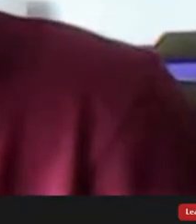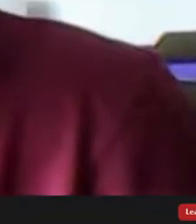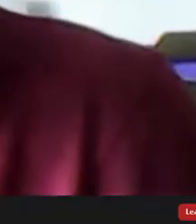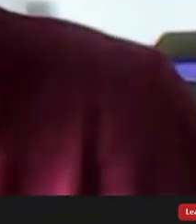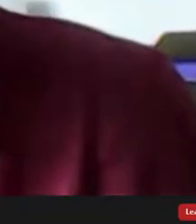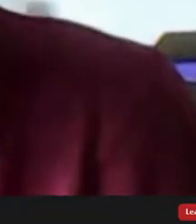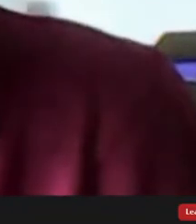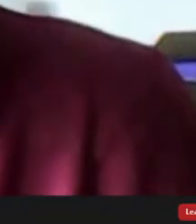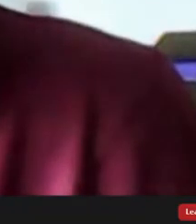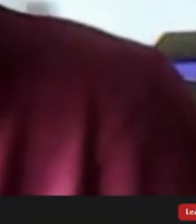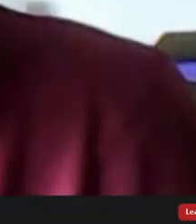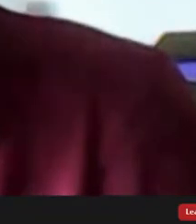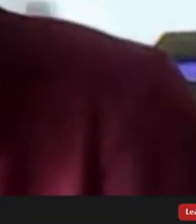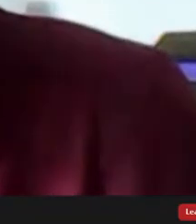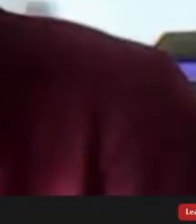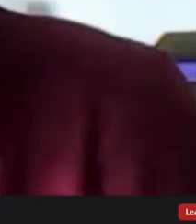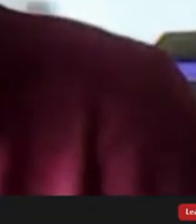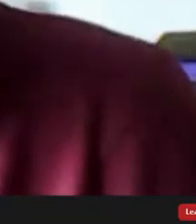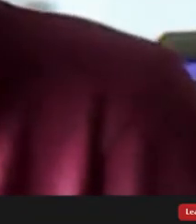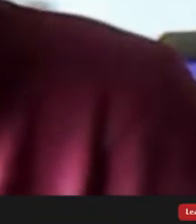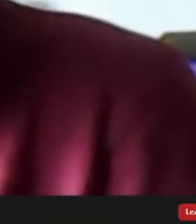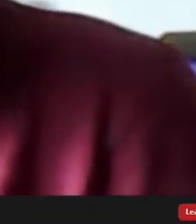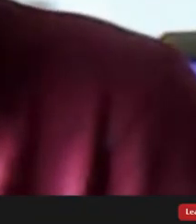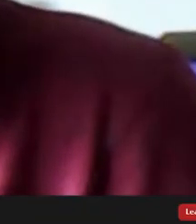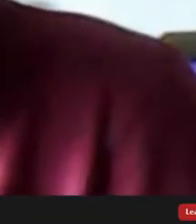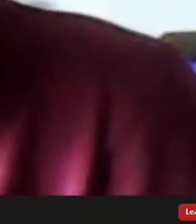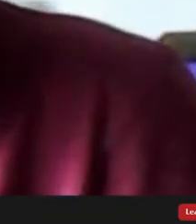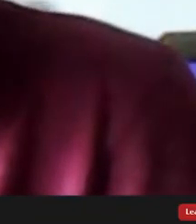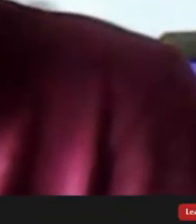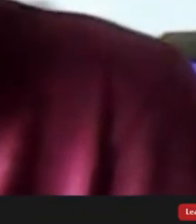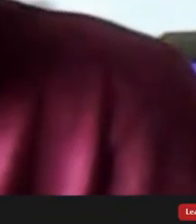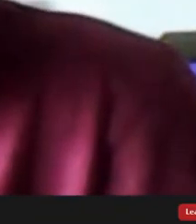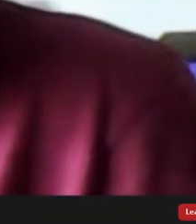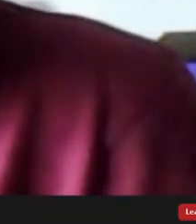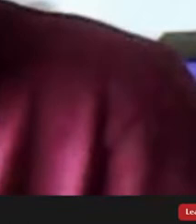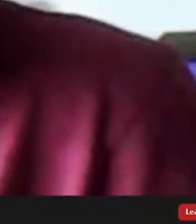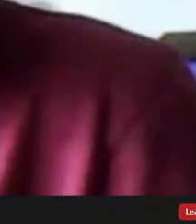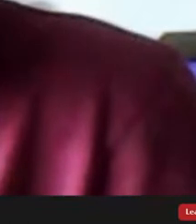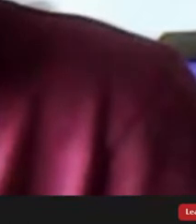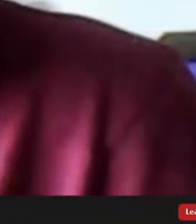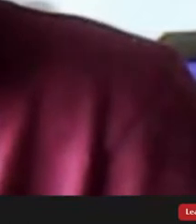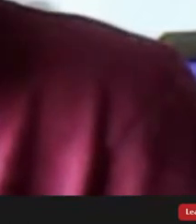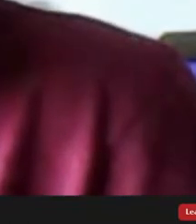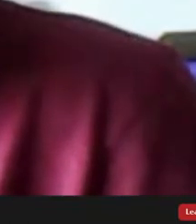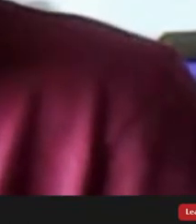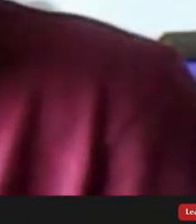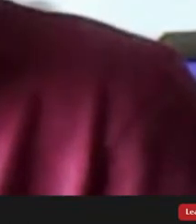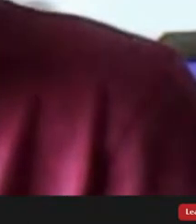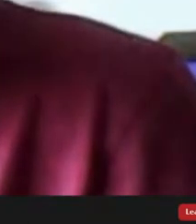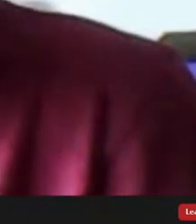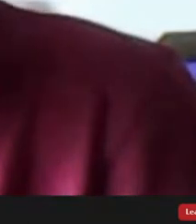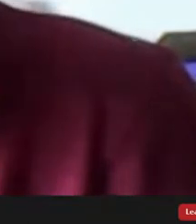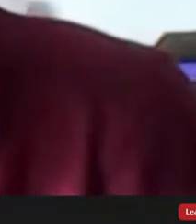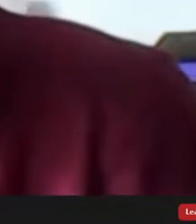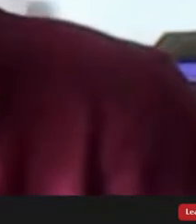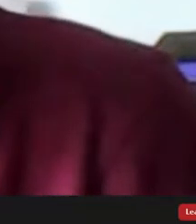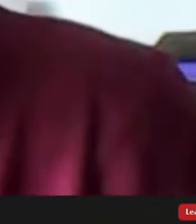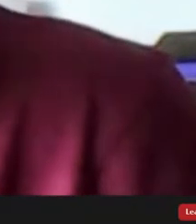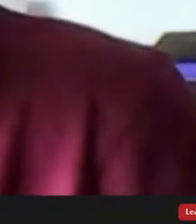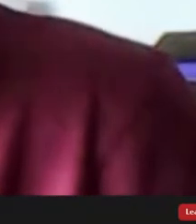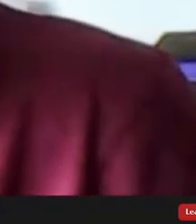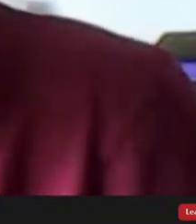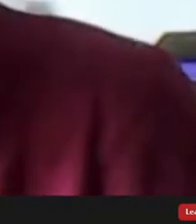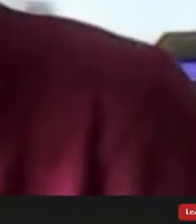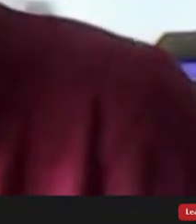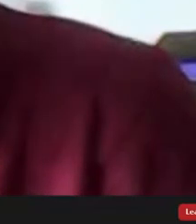componentes eletrônicos, de acesso à internet de uma qualidade, que anteriormente não necessariamente tinha no mesmo patamar, porque ele não